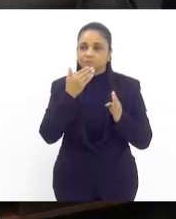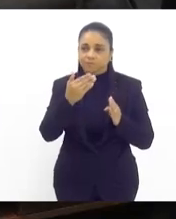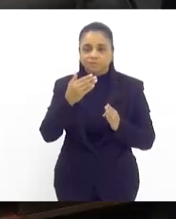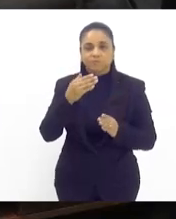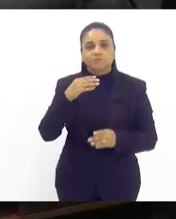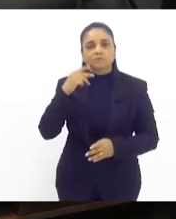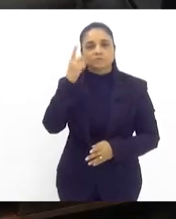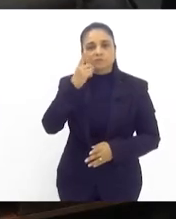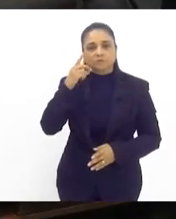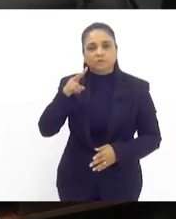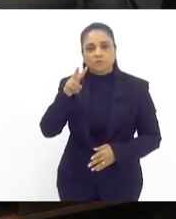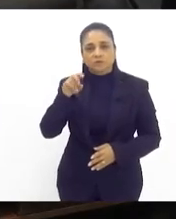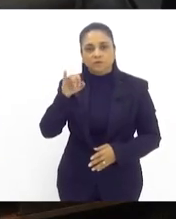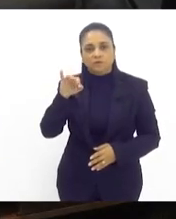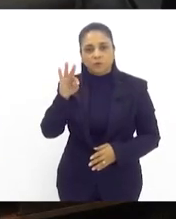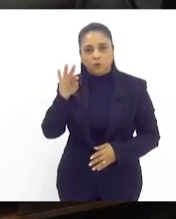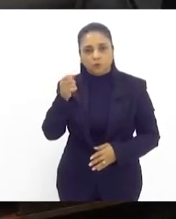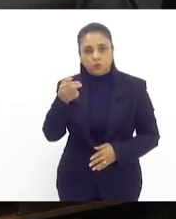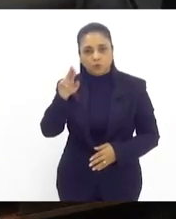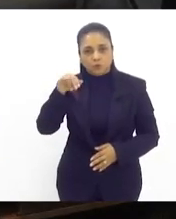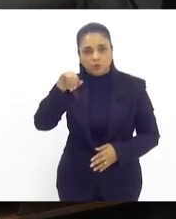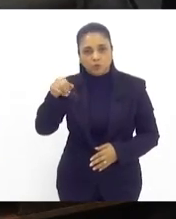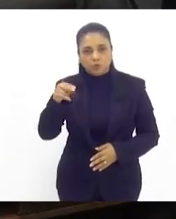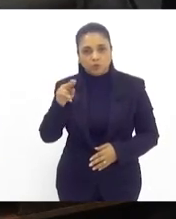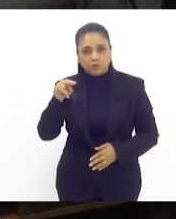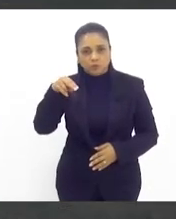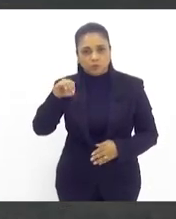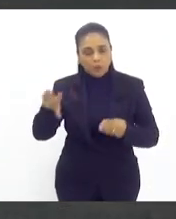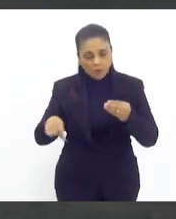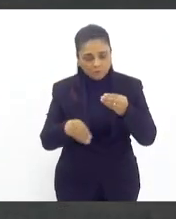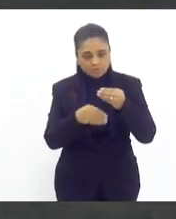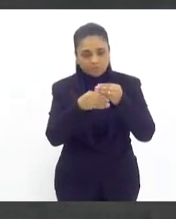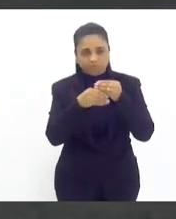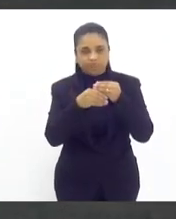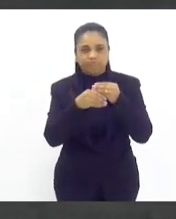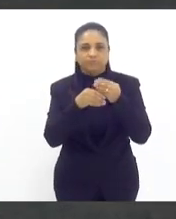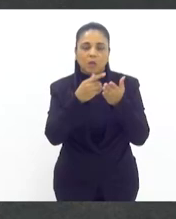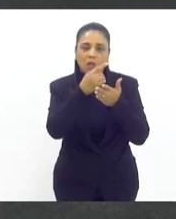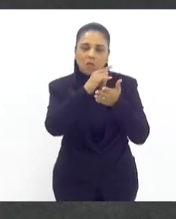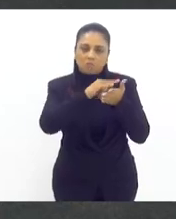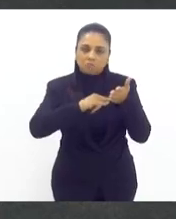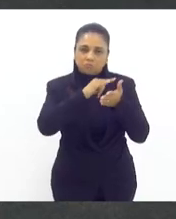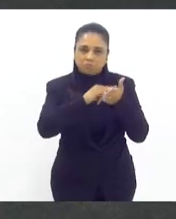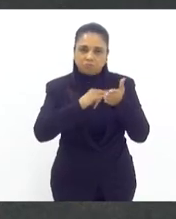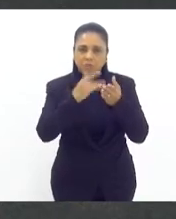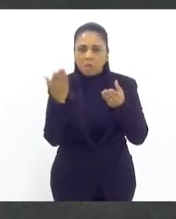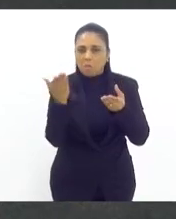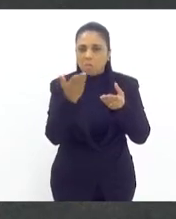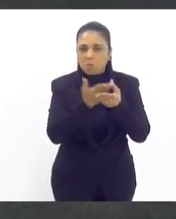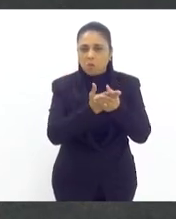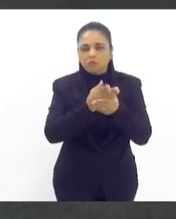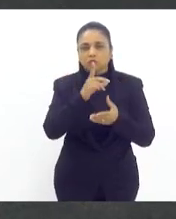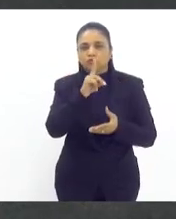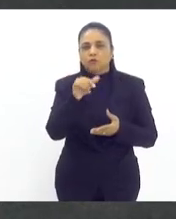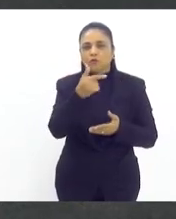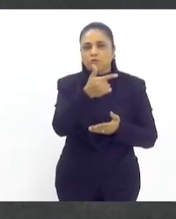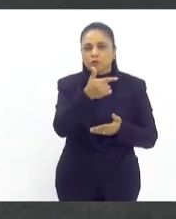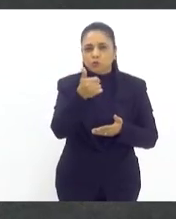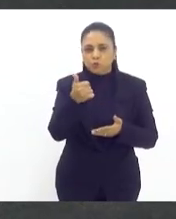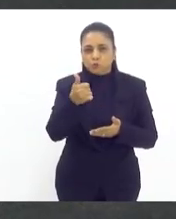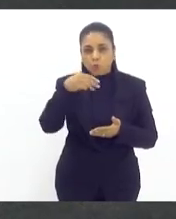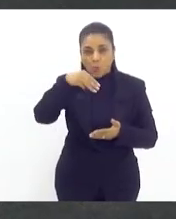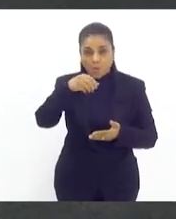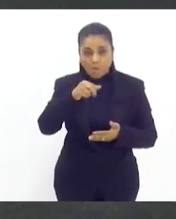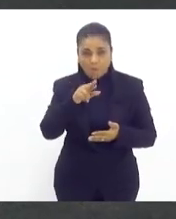Presidente Eu queria interar um requerimento de urgência que foi protocolado no dia 21 de Março que